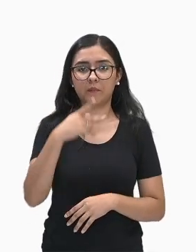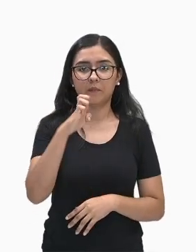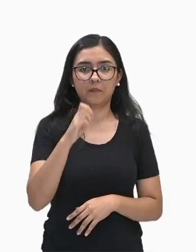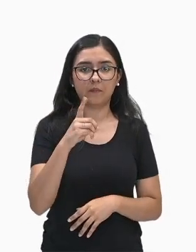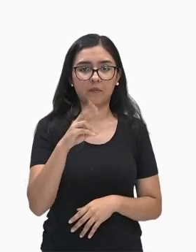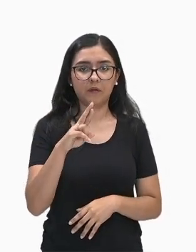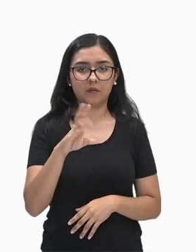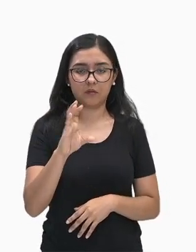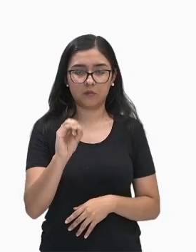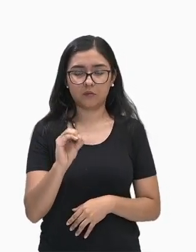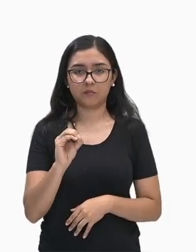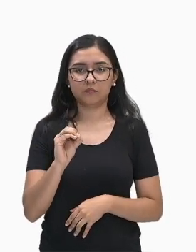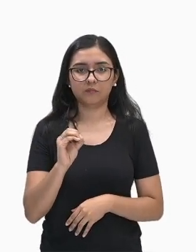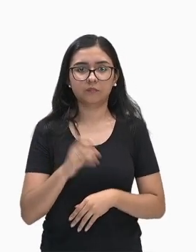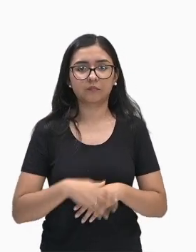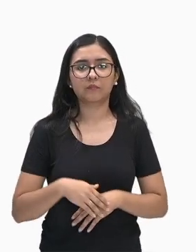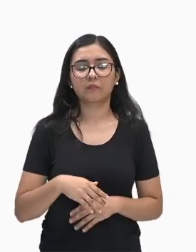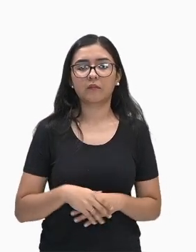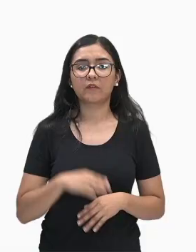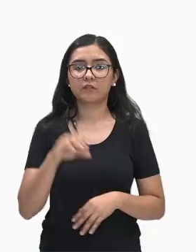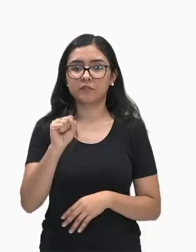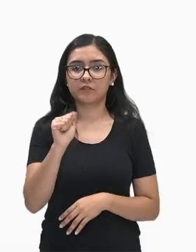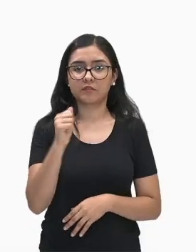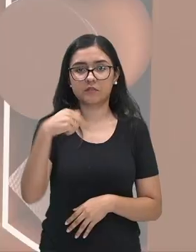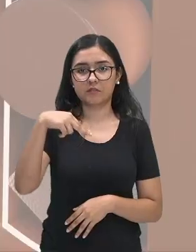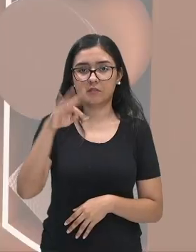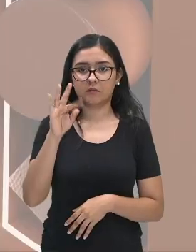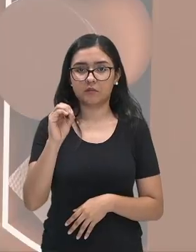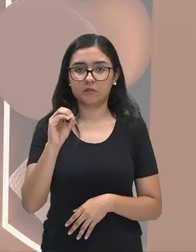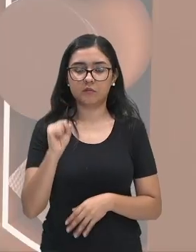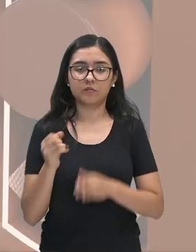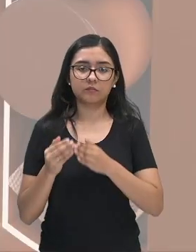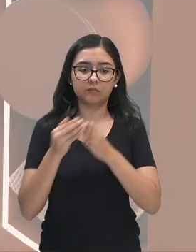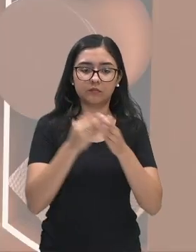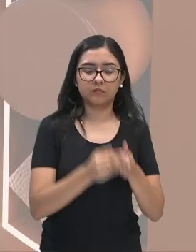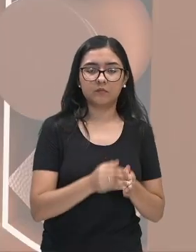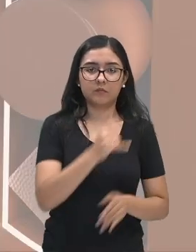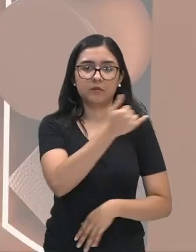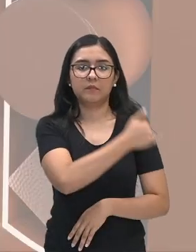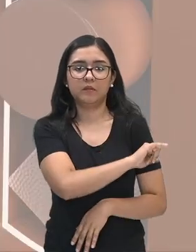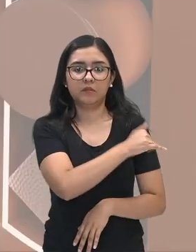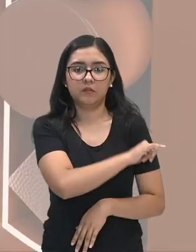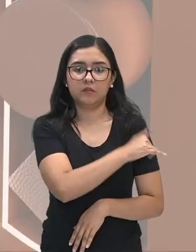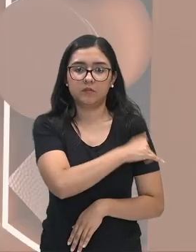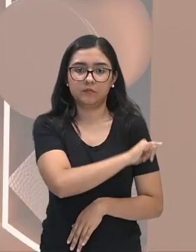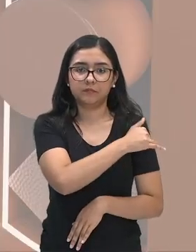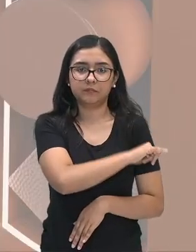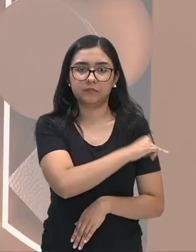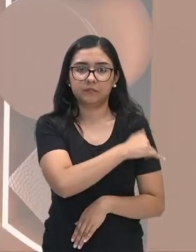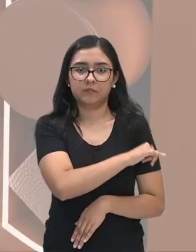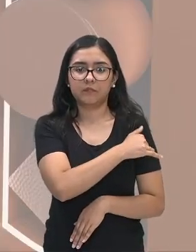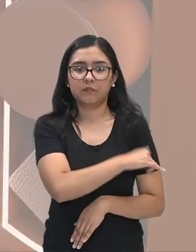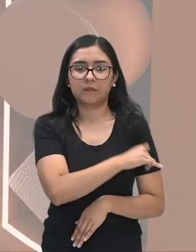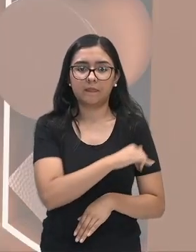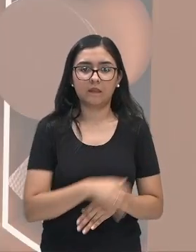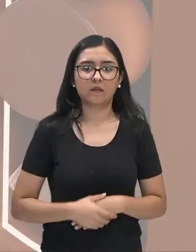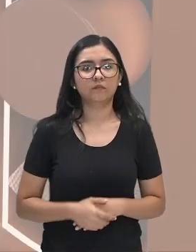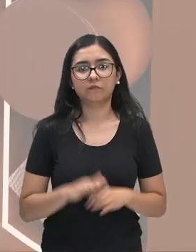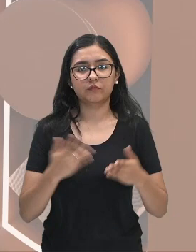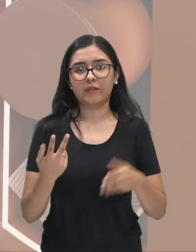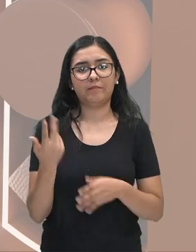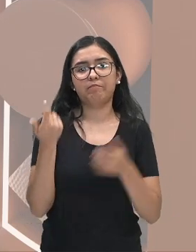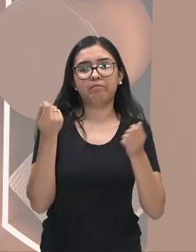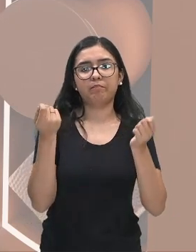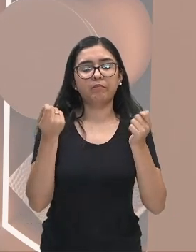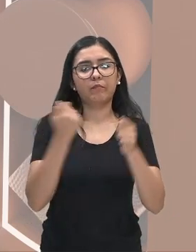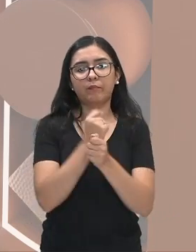Santos para o Rio de Janeiro. Para subir a Serra do Mar, você não sobe serra em cavalo, né?